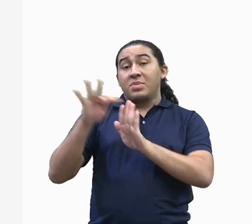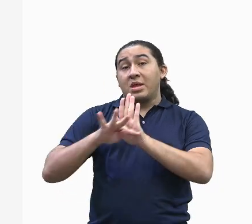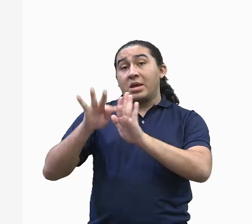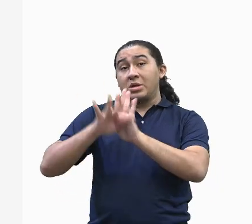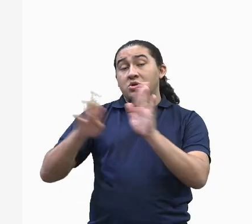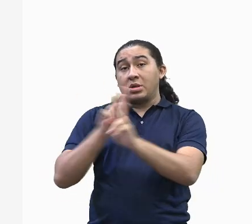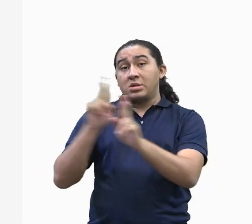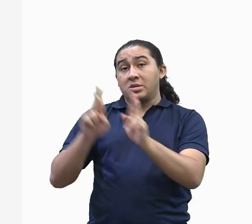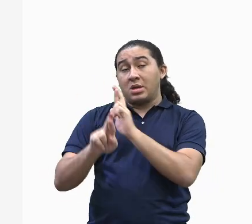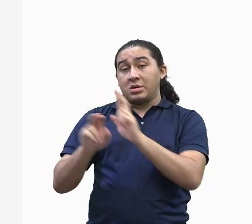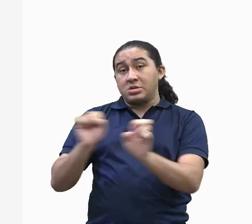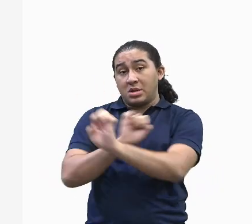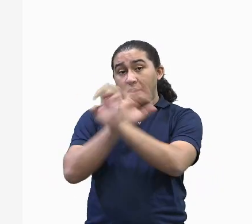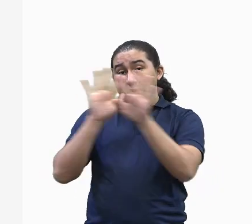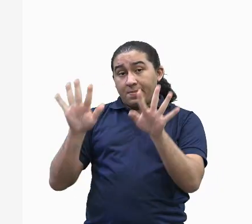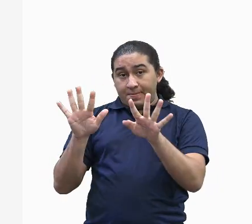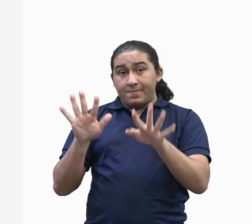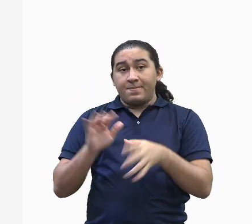intertextualidade